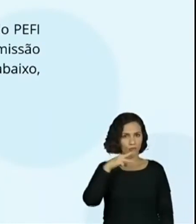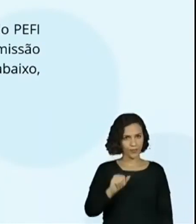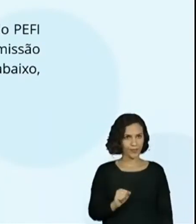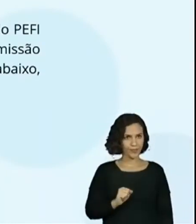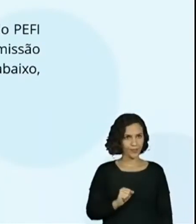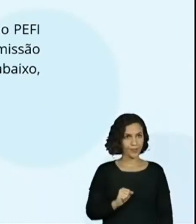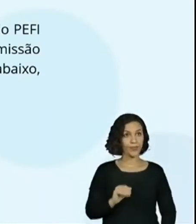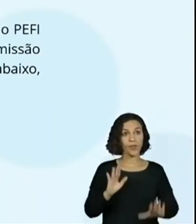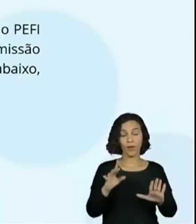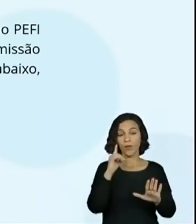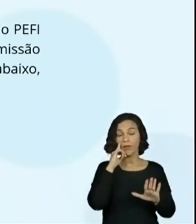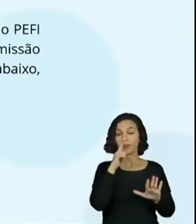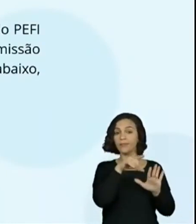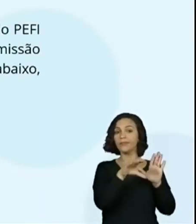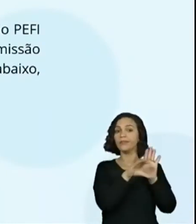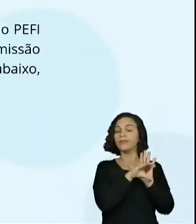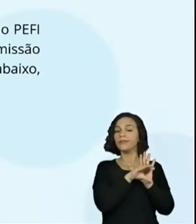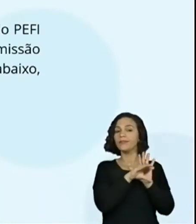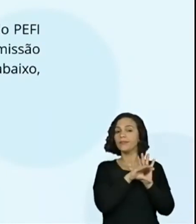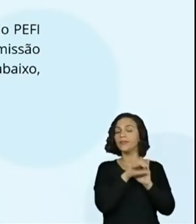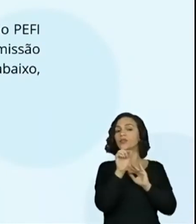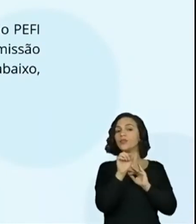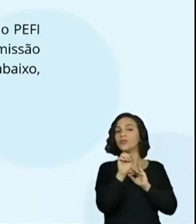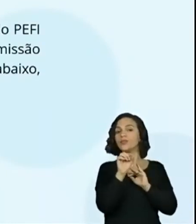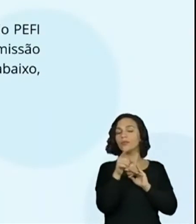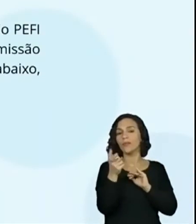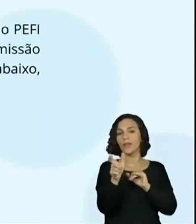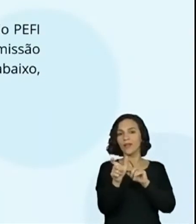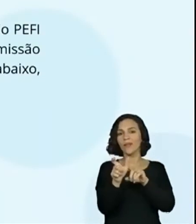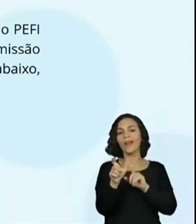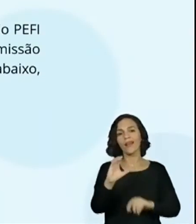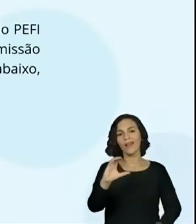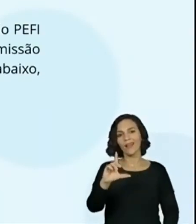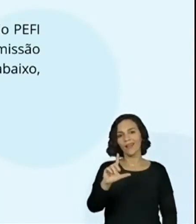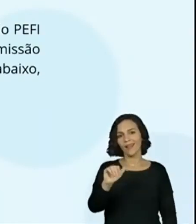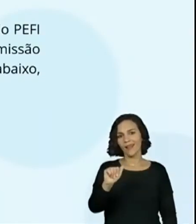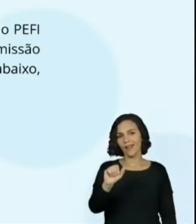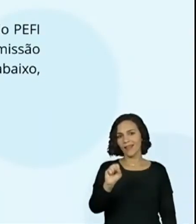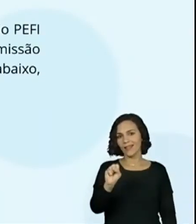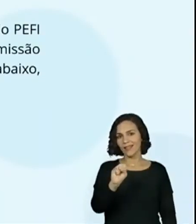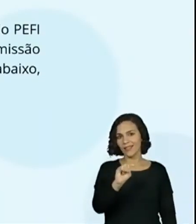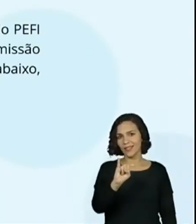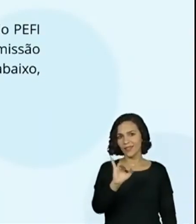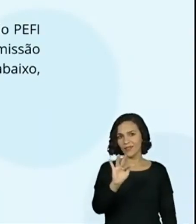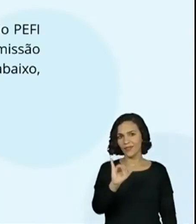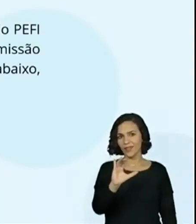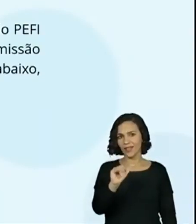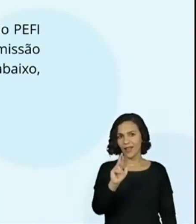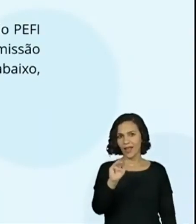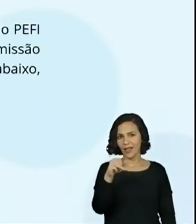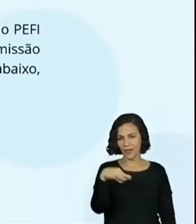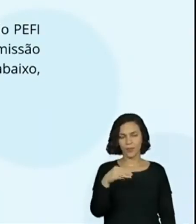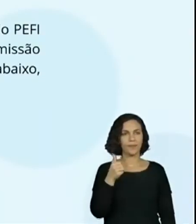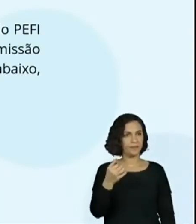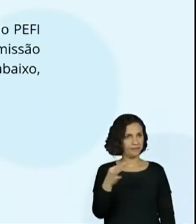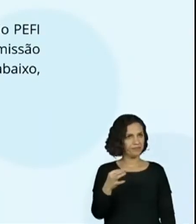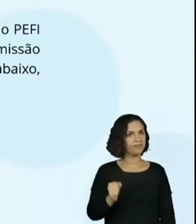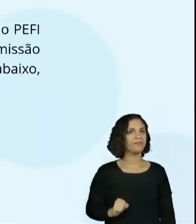Já colocaram ali, né? Classificaram. Muito bem.